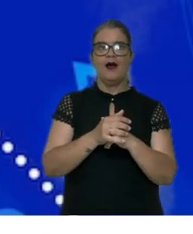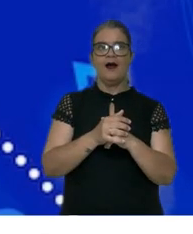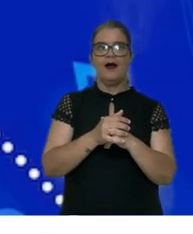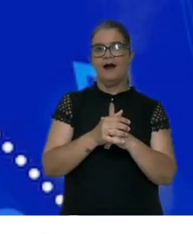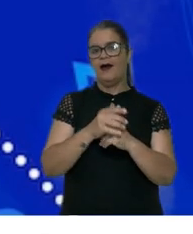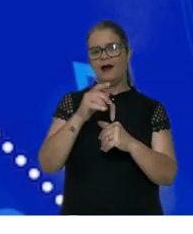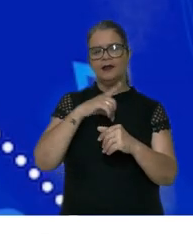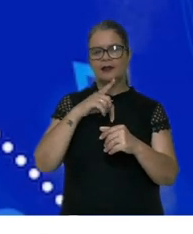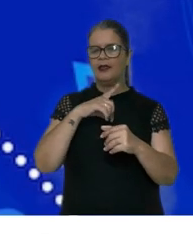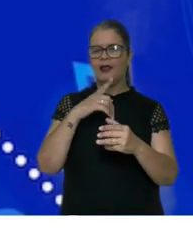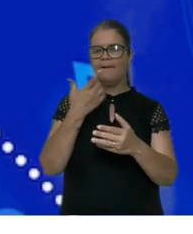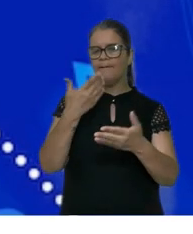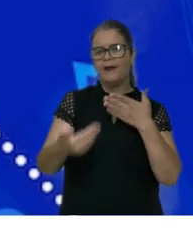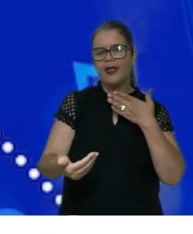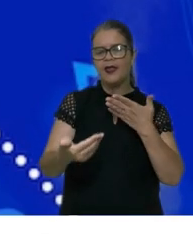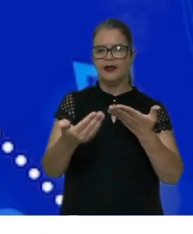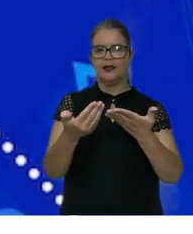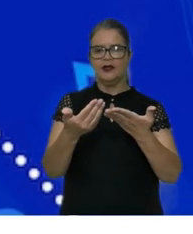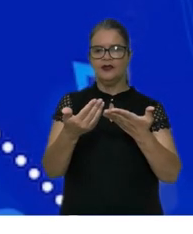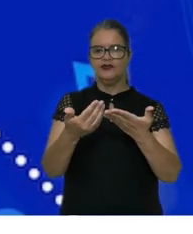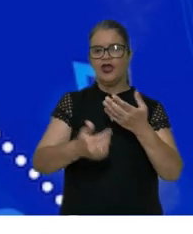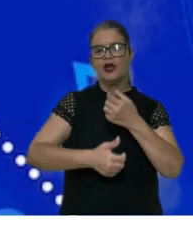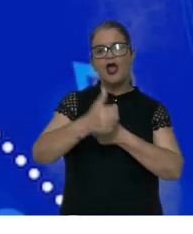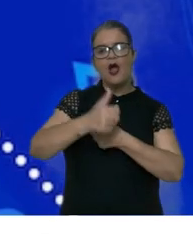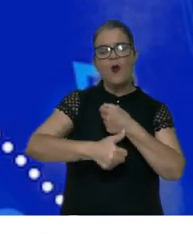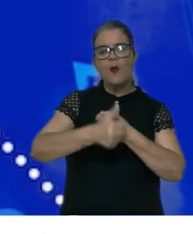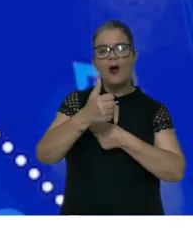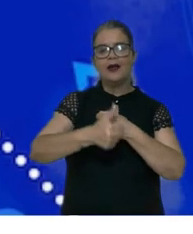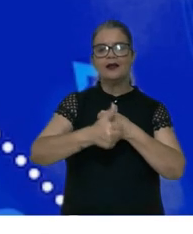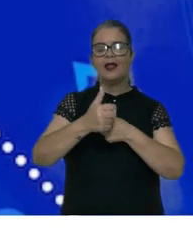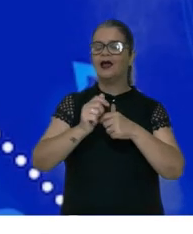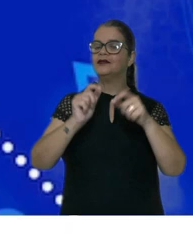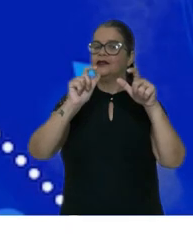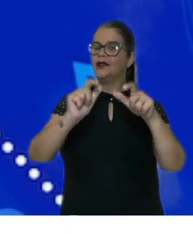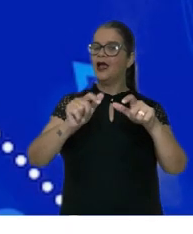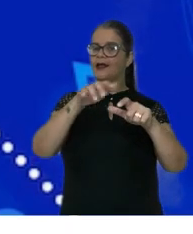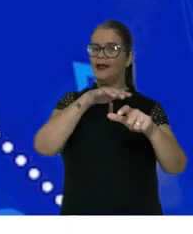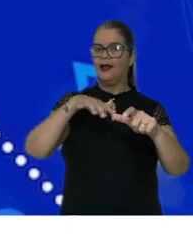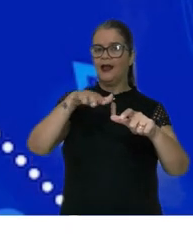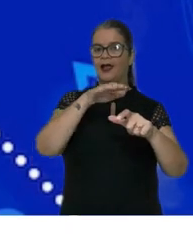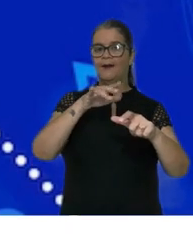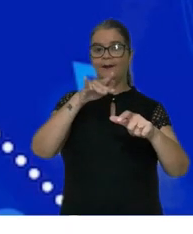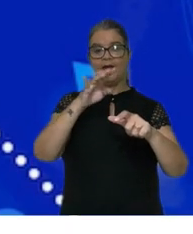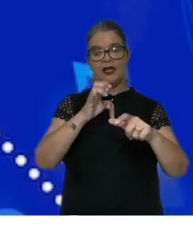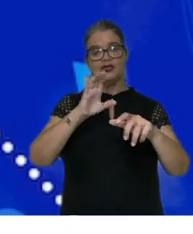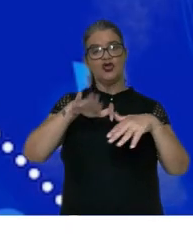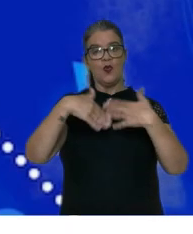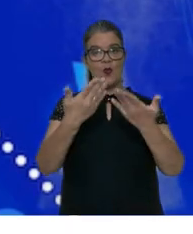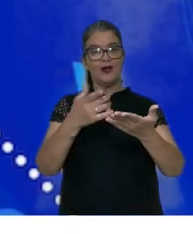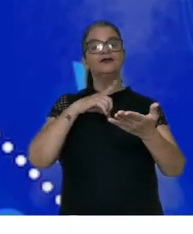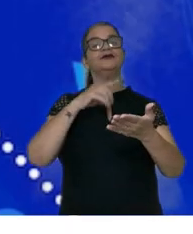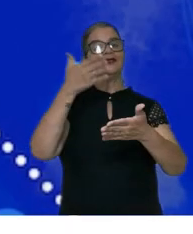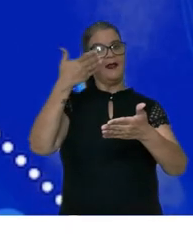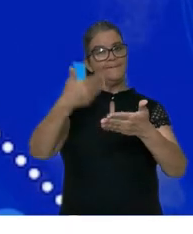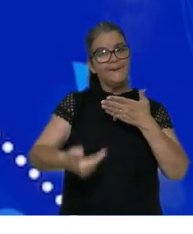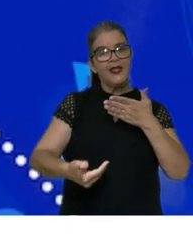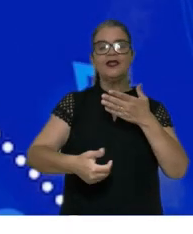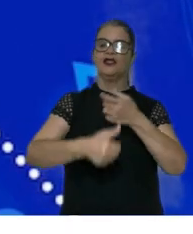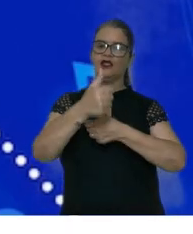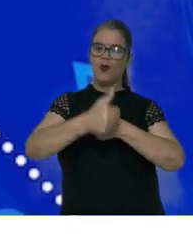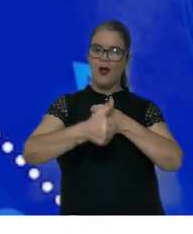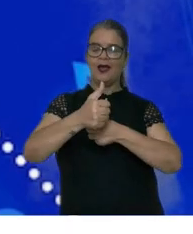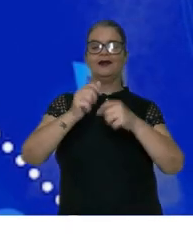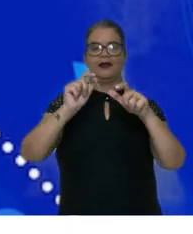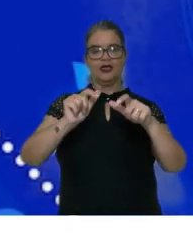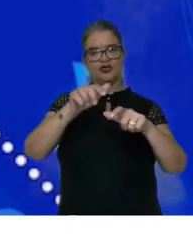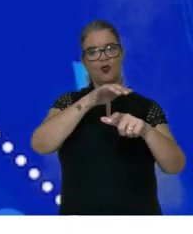causar perda da qualidade daquele ambiente. Quando há uma perda de qualidade de um